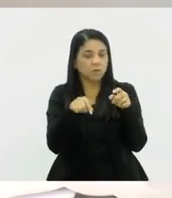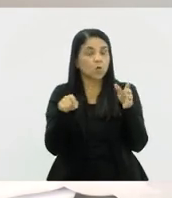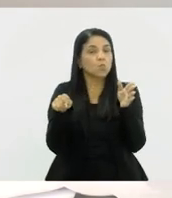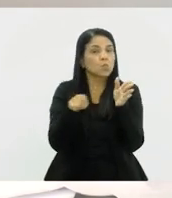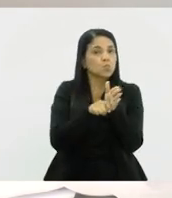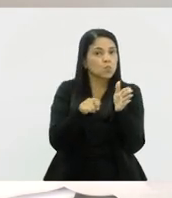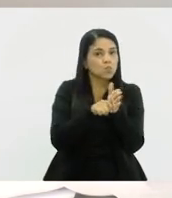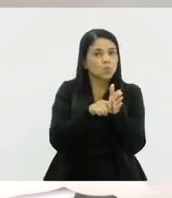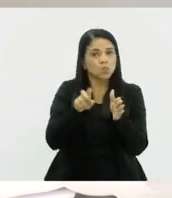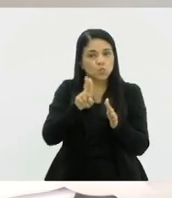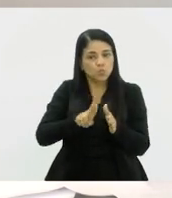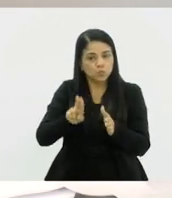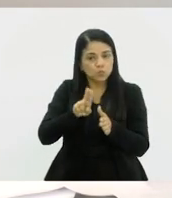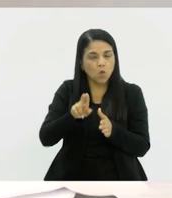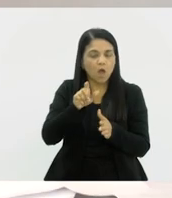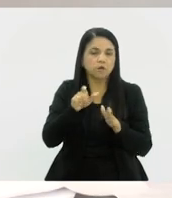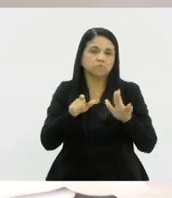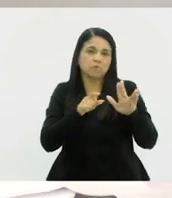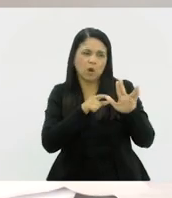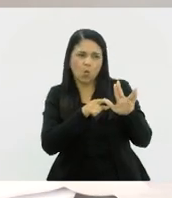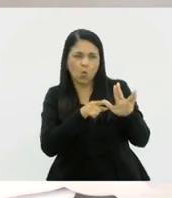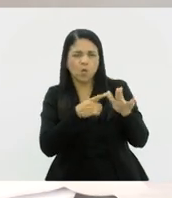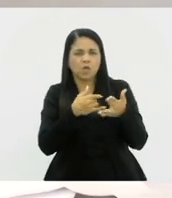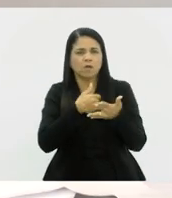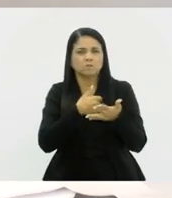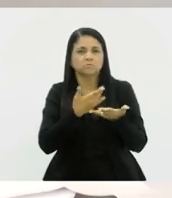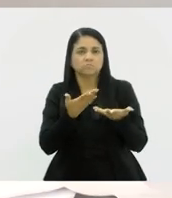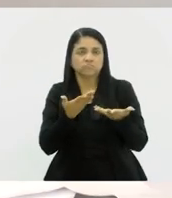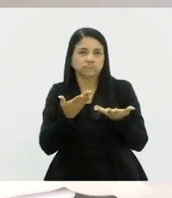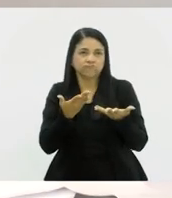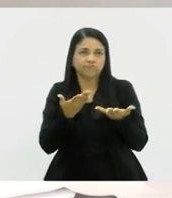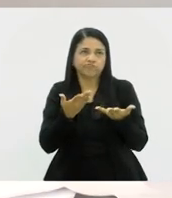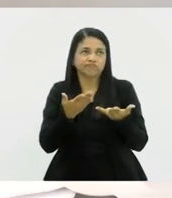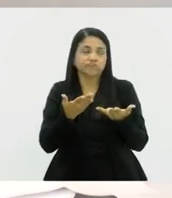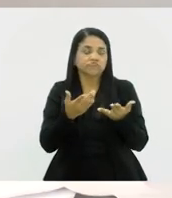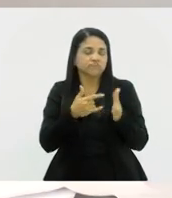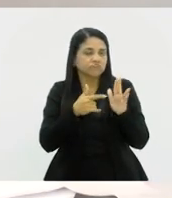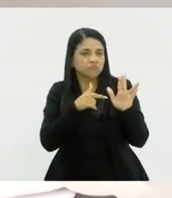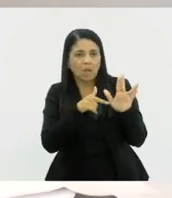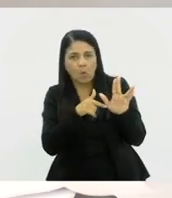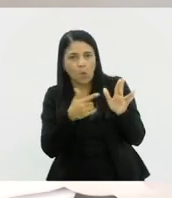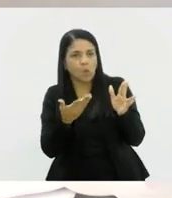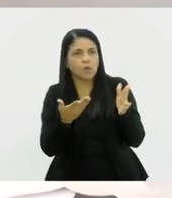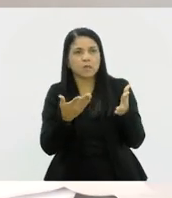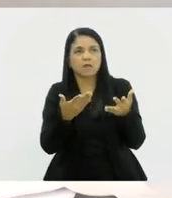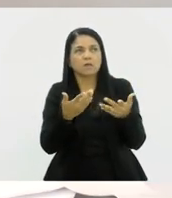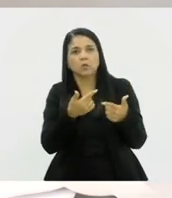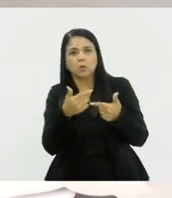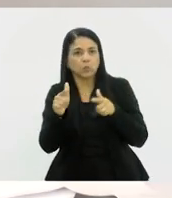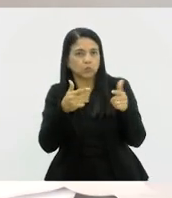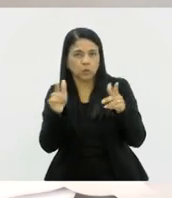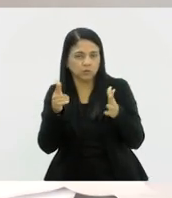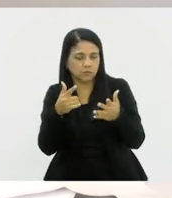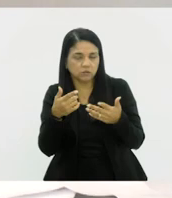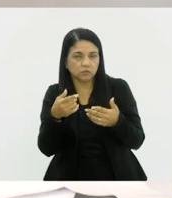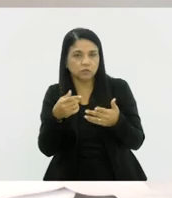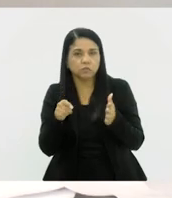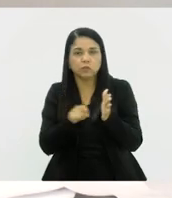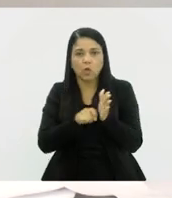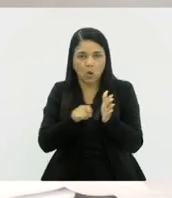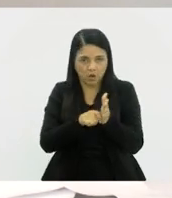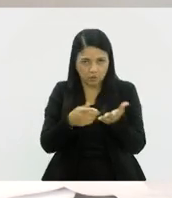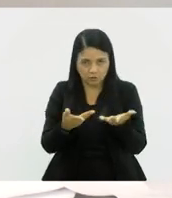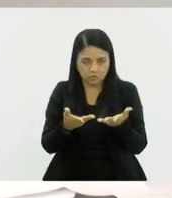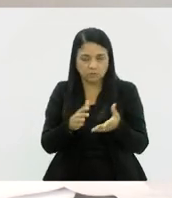especificamente do usuário de maconha bem que não é só esse tema que a gente tá tratando mas acaba sendo mais o mais falado